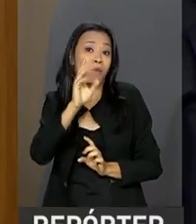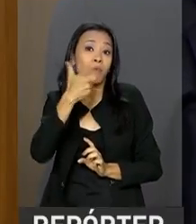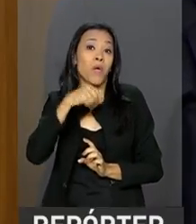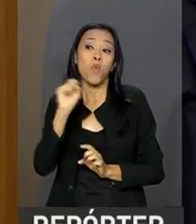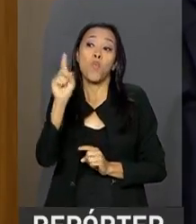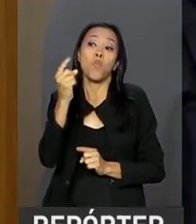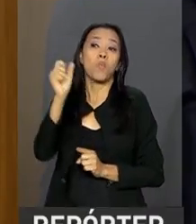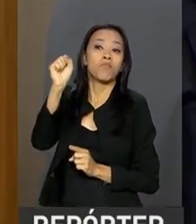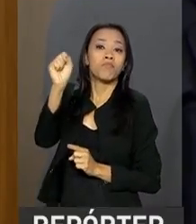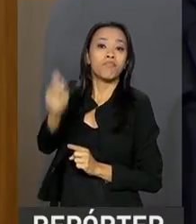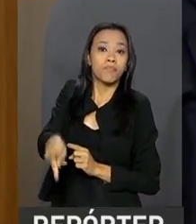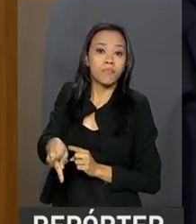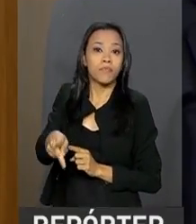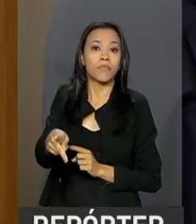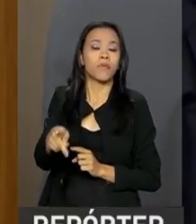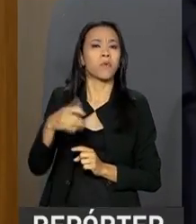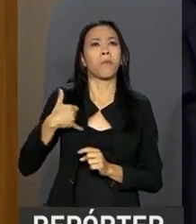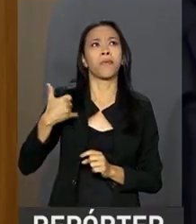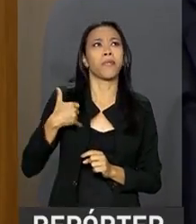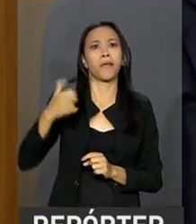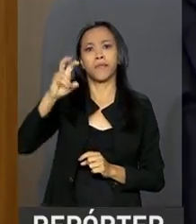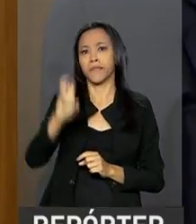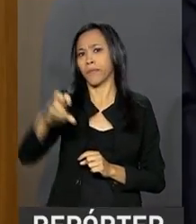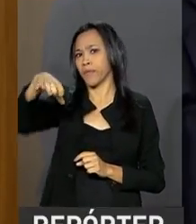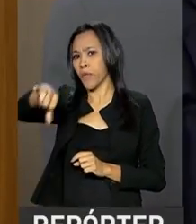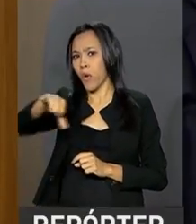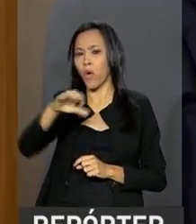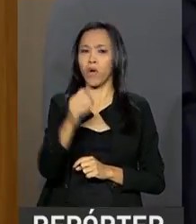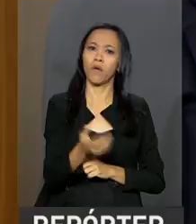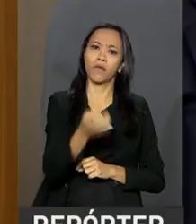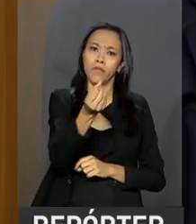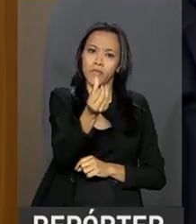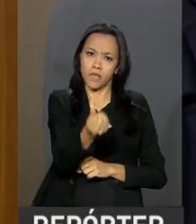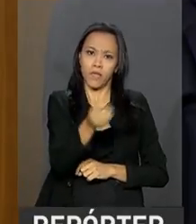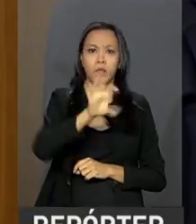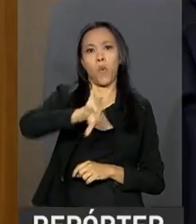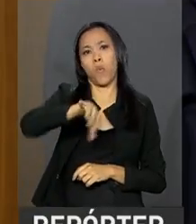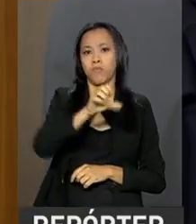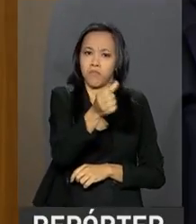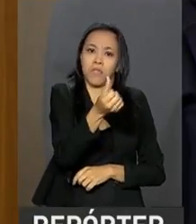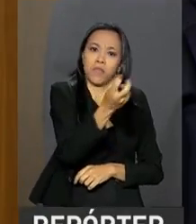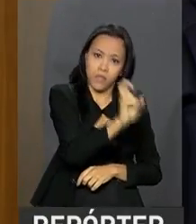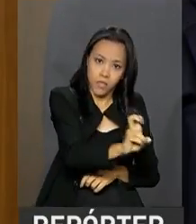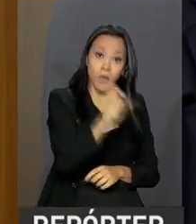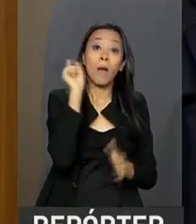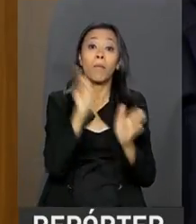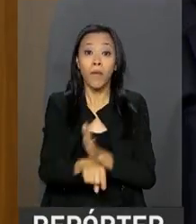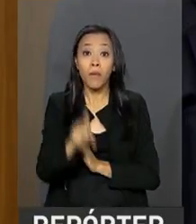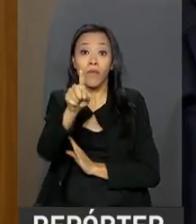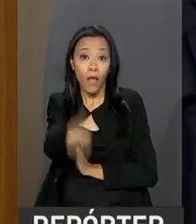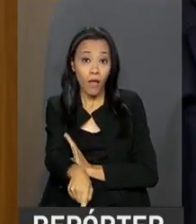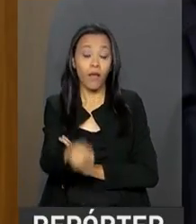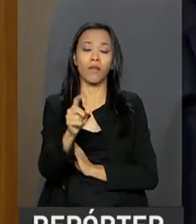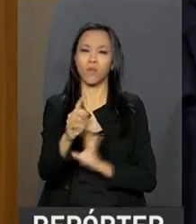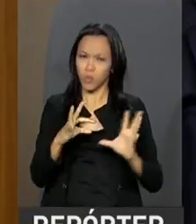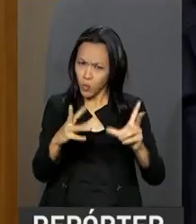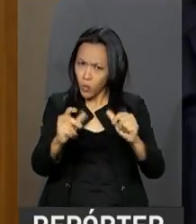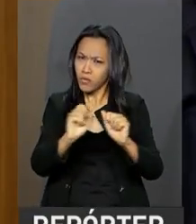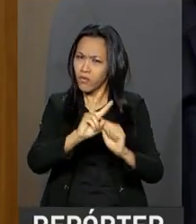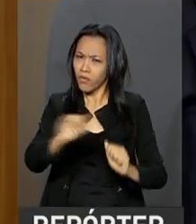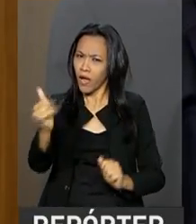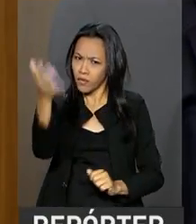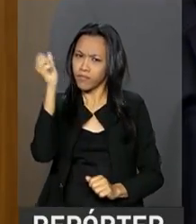aposenta aos 59 ou 60 ou 65 a grande pergunta é todos vamos